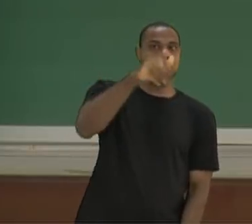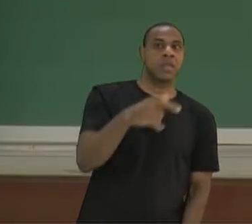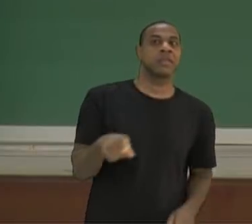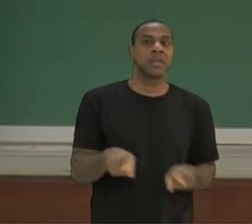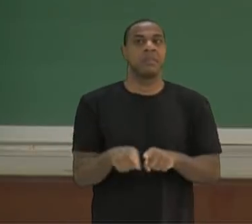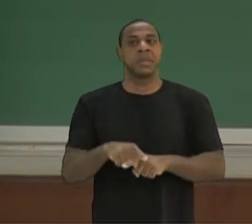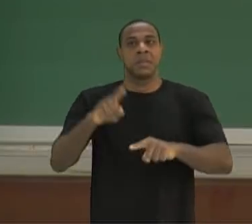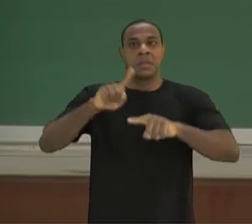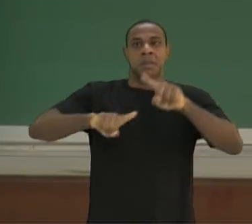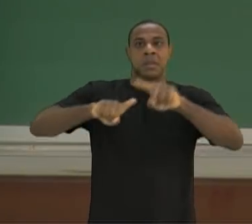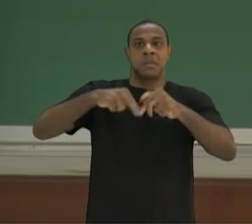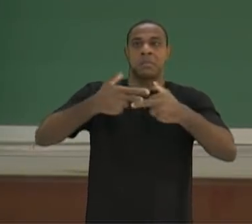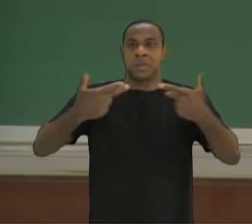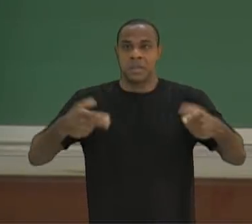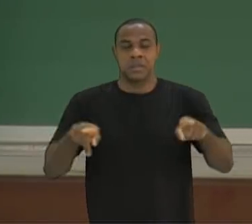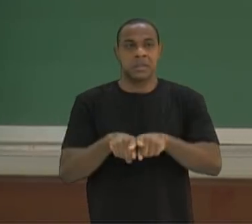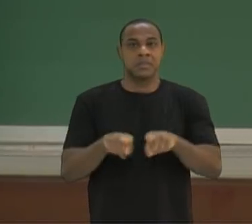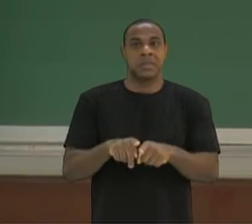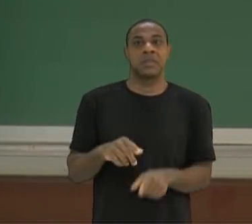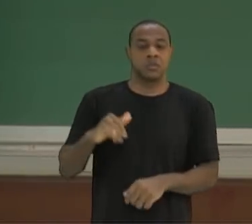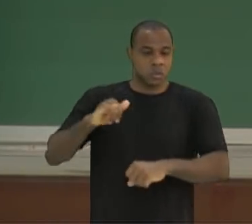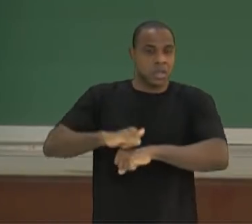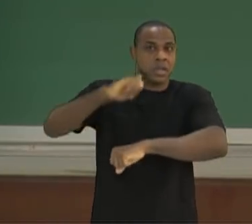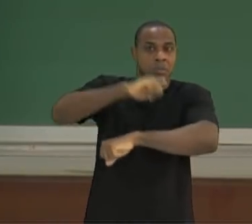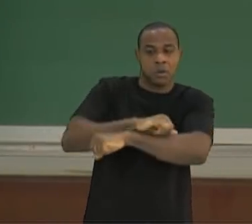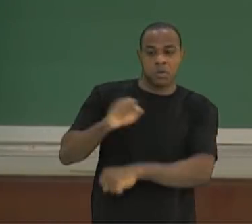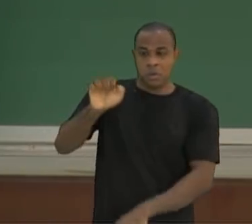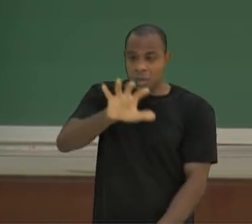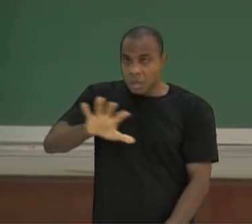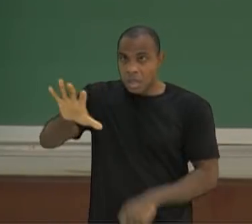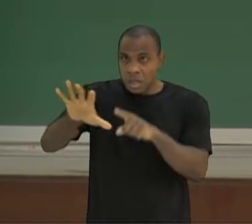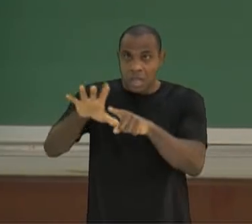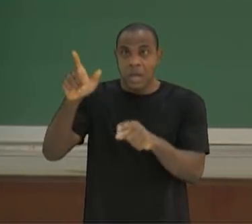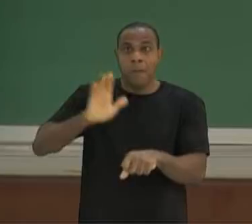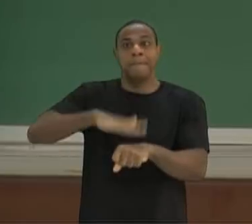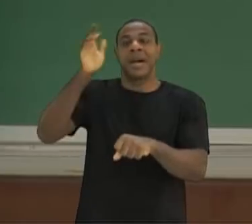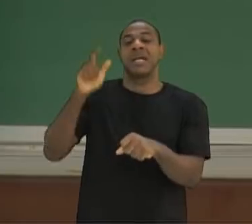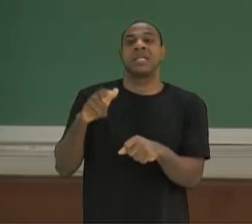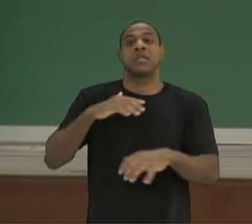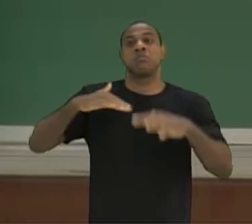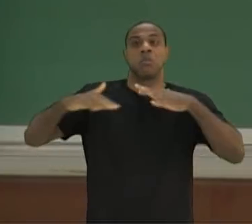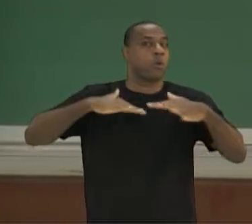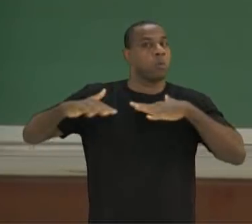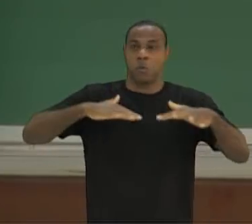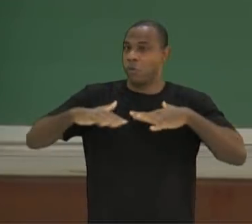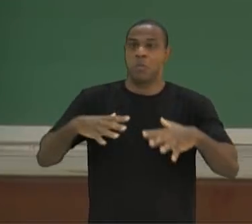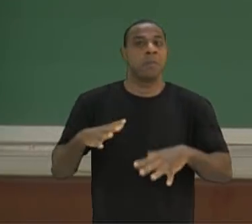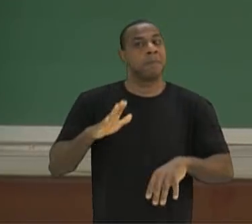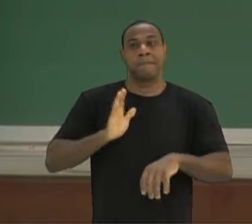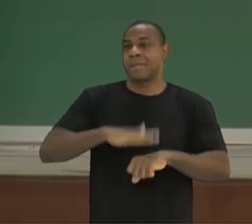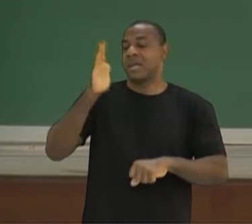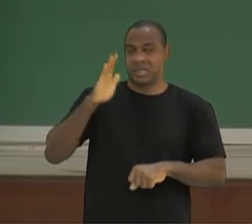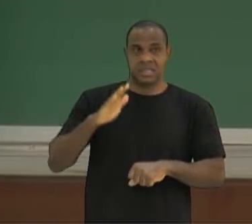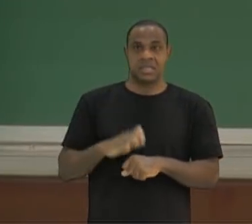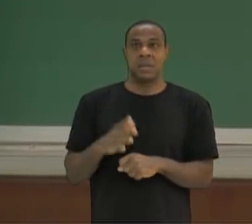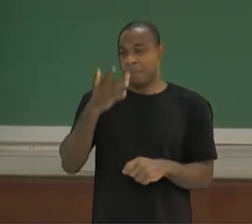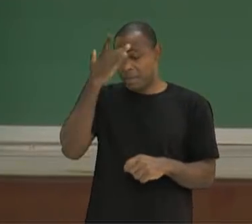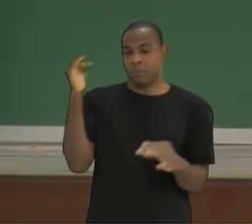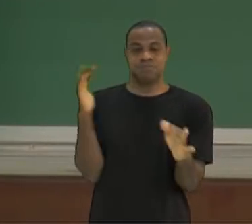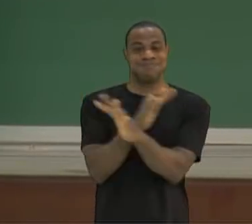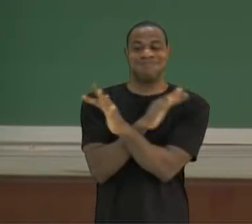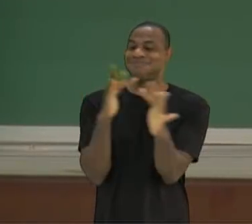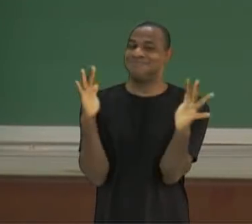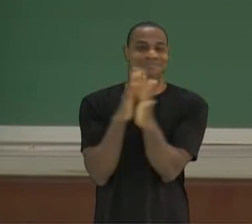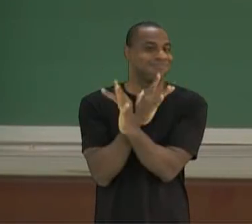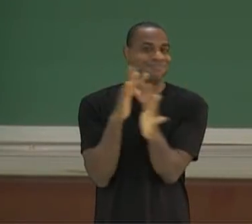mercadorias, os aeroportos da região sudeste são os mais movimentados do Brasil, são os que têm a maior presença ali dessa